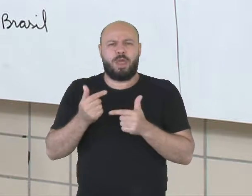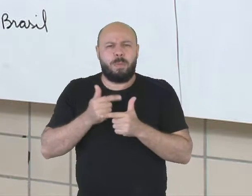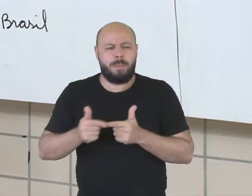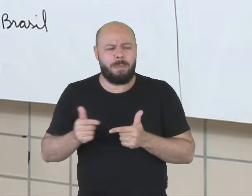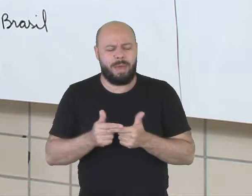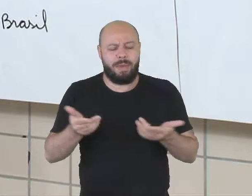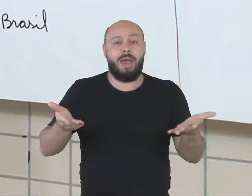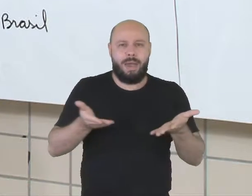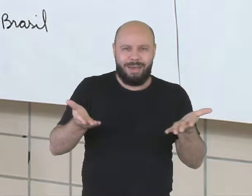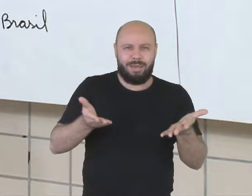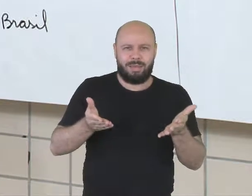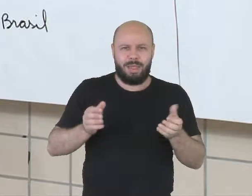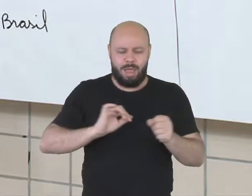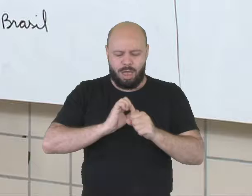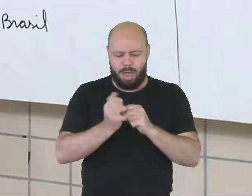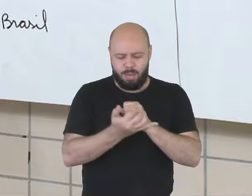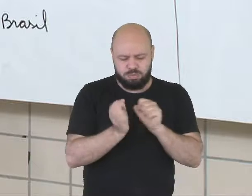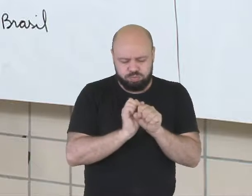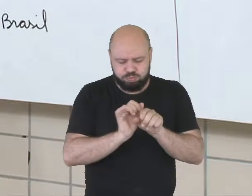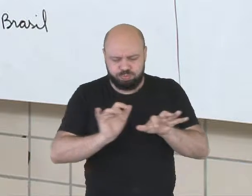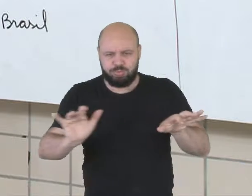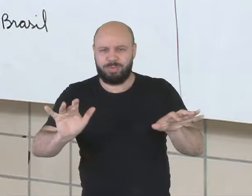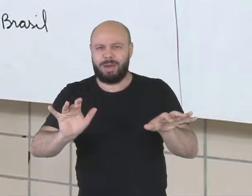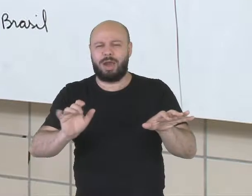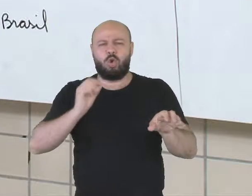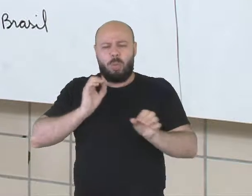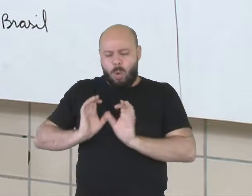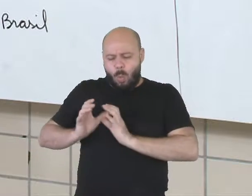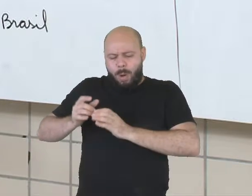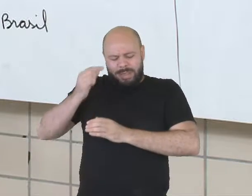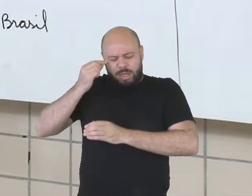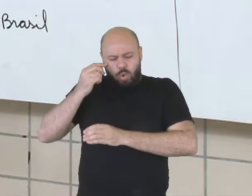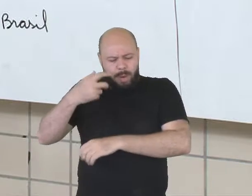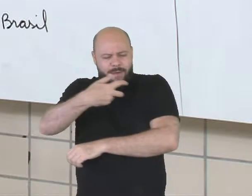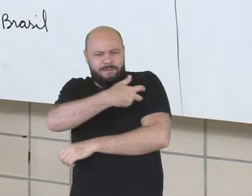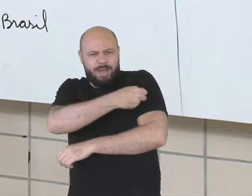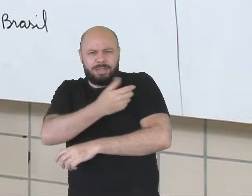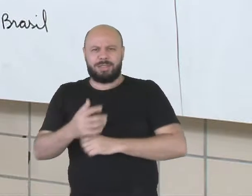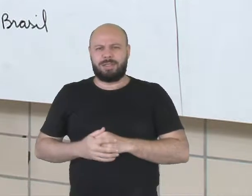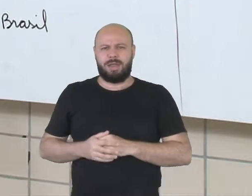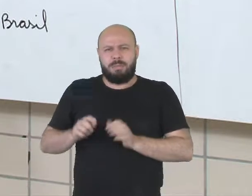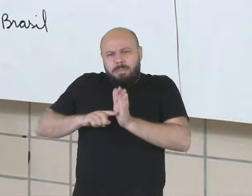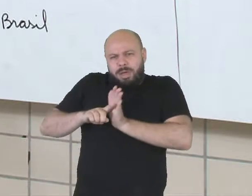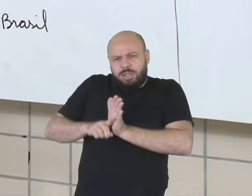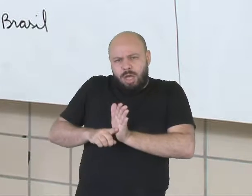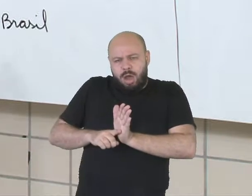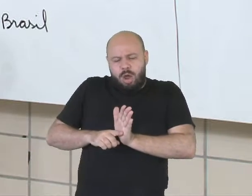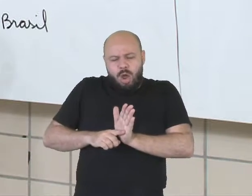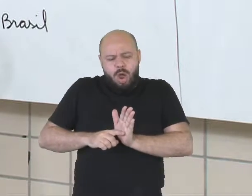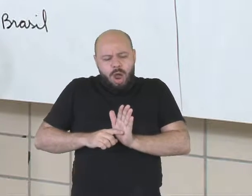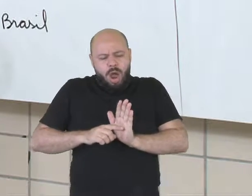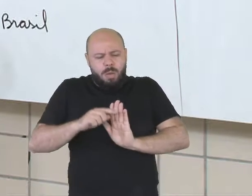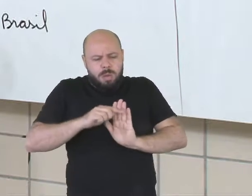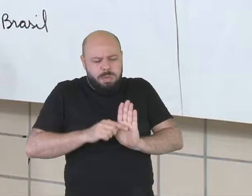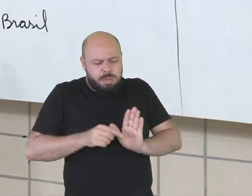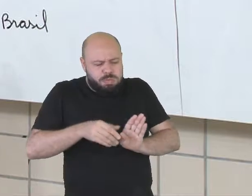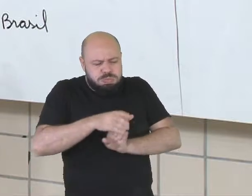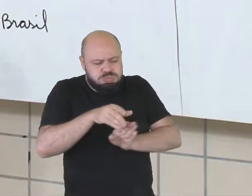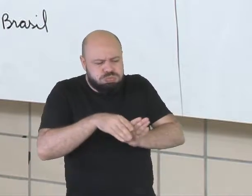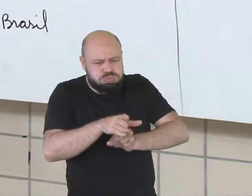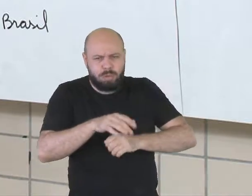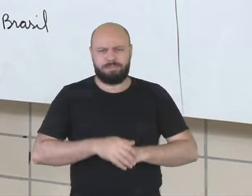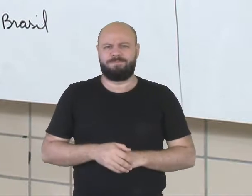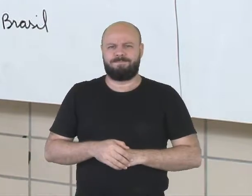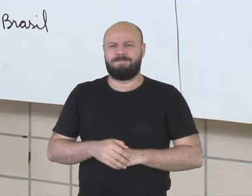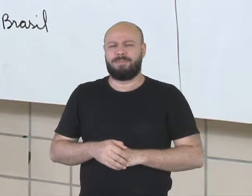que está acontecendo da pandemia, seja atrás de vacinas, seja com instruções,